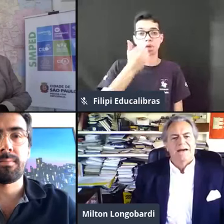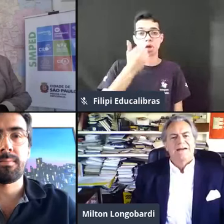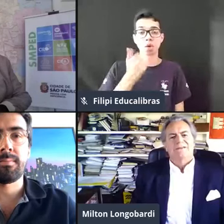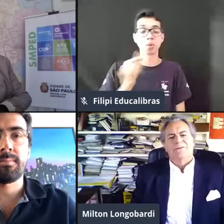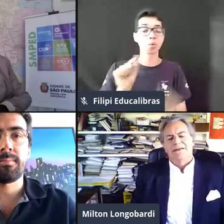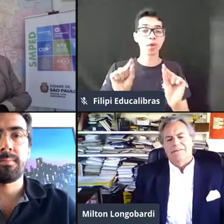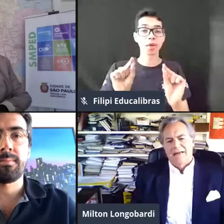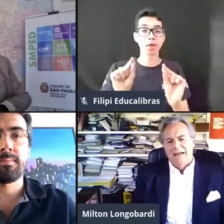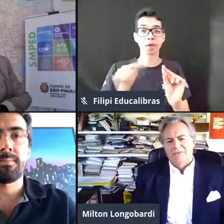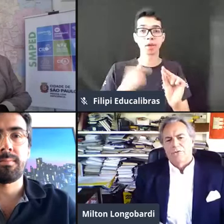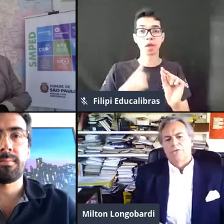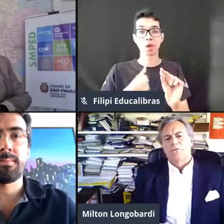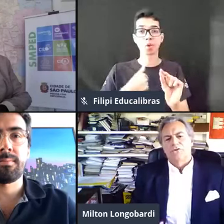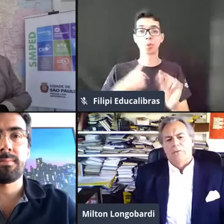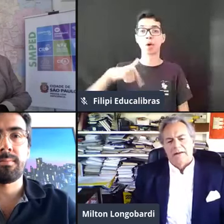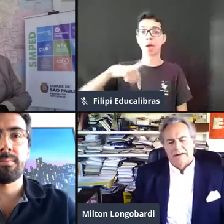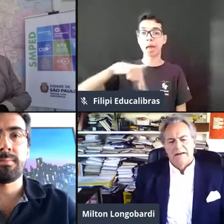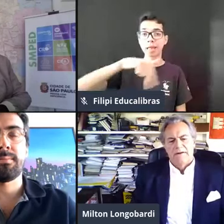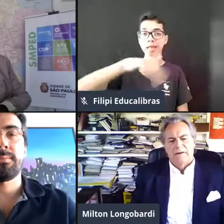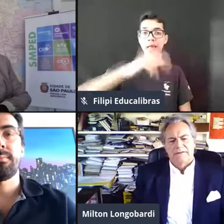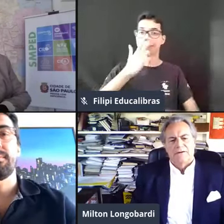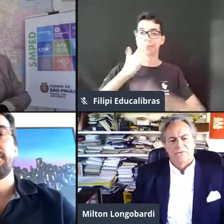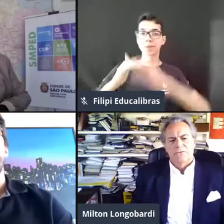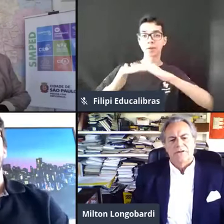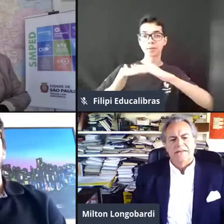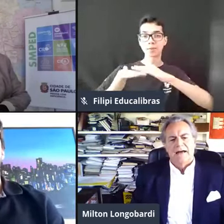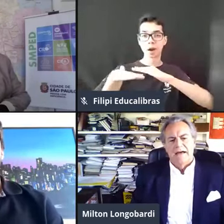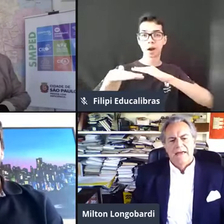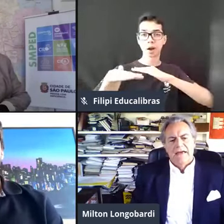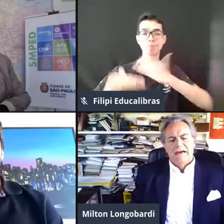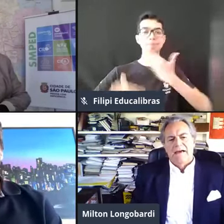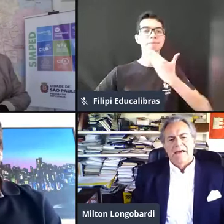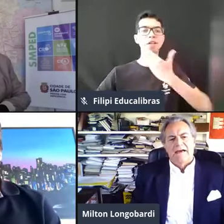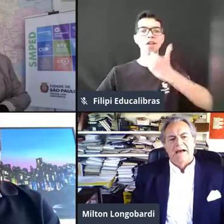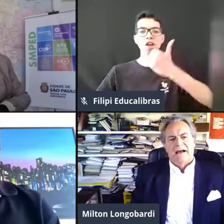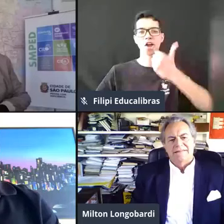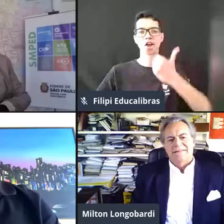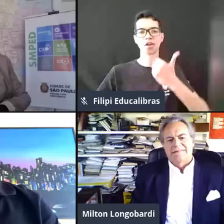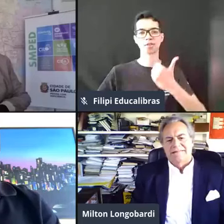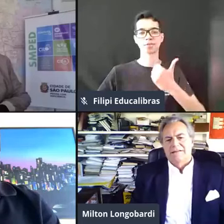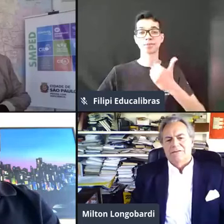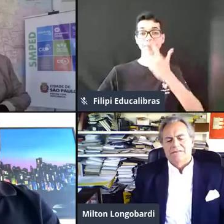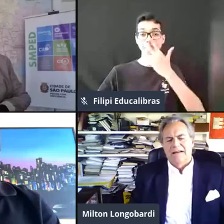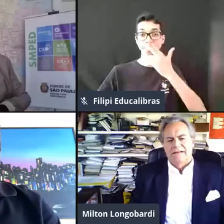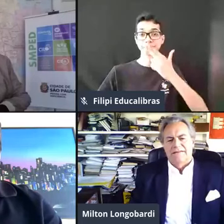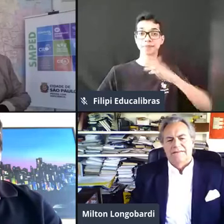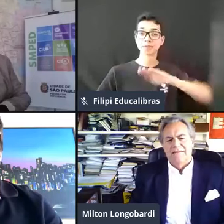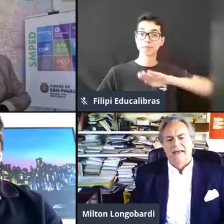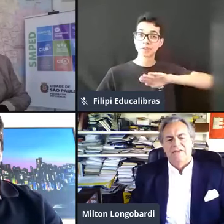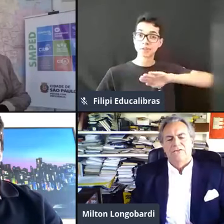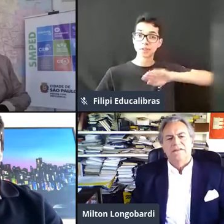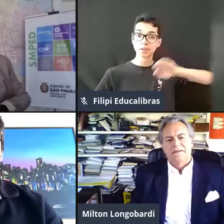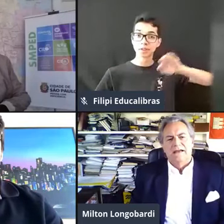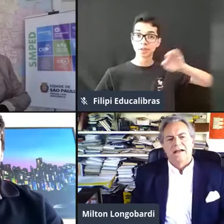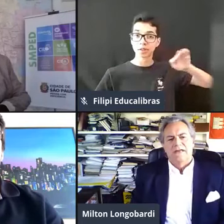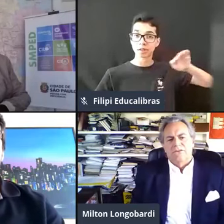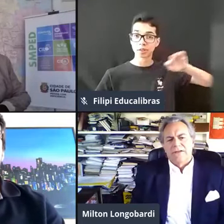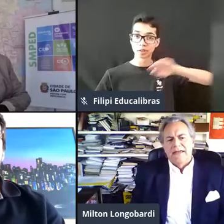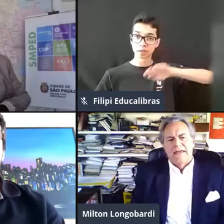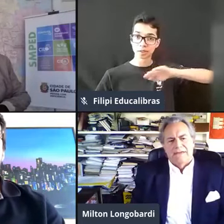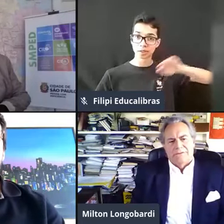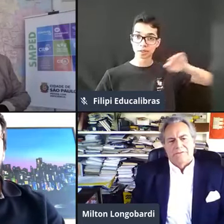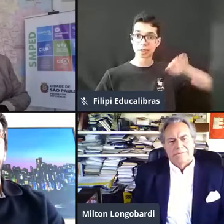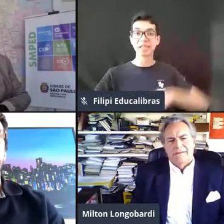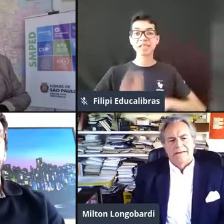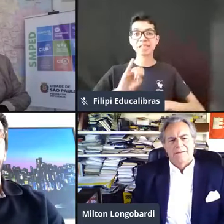em plano, em reto, quando muito uma rampa, tal, tudo que está acessando escada de 10, 20 degraus. Eu